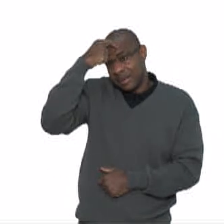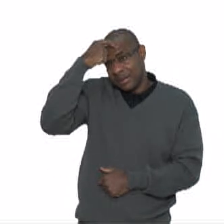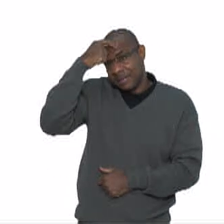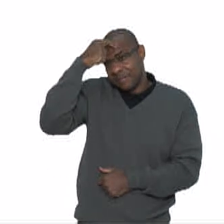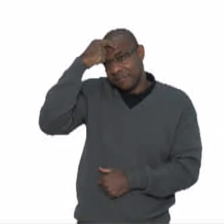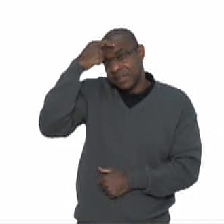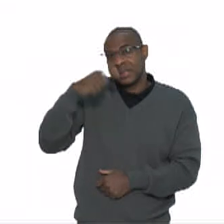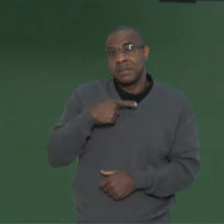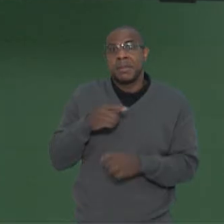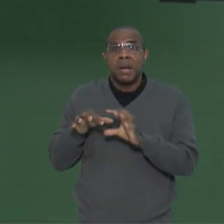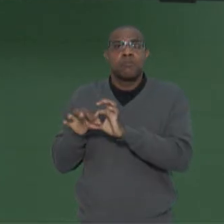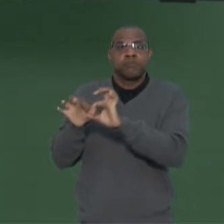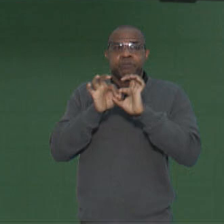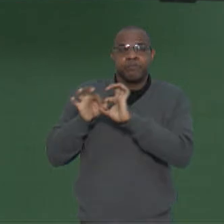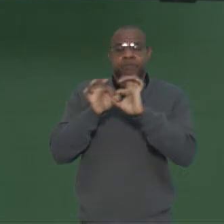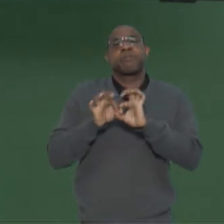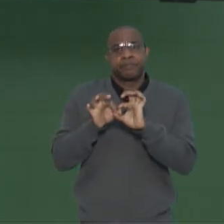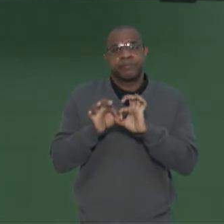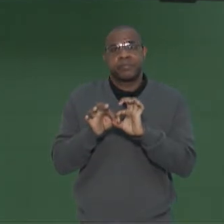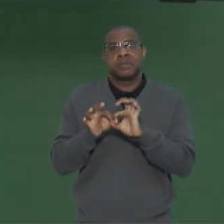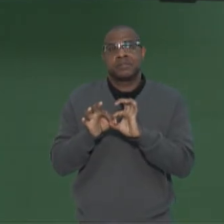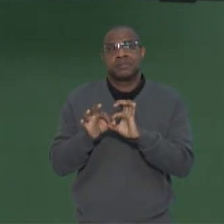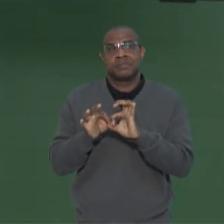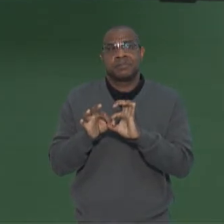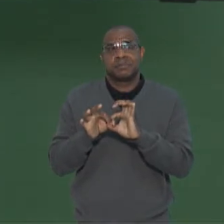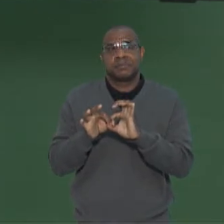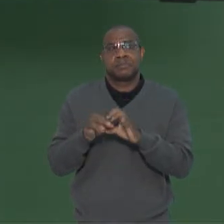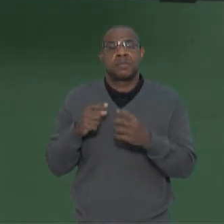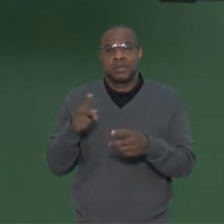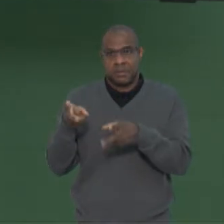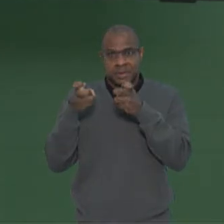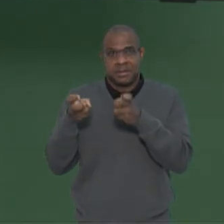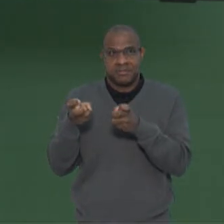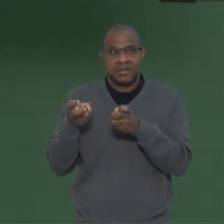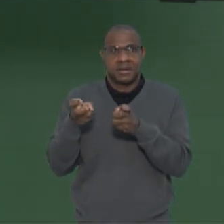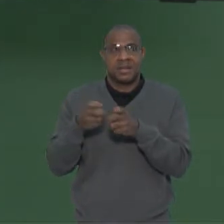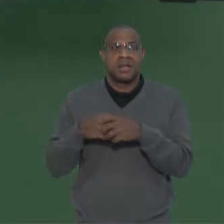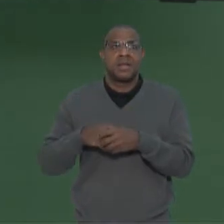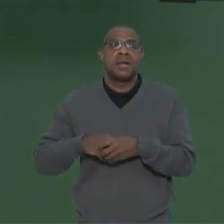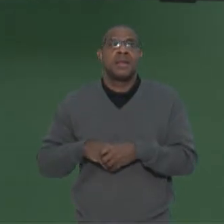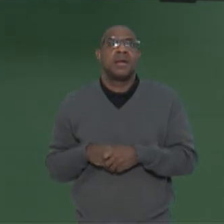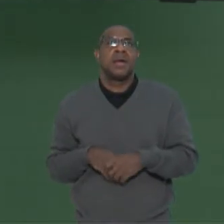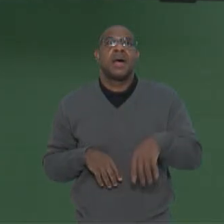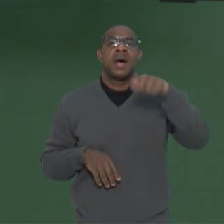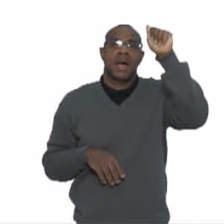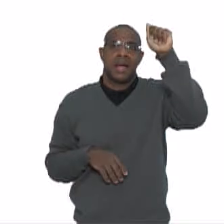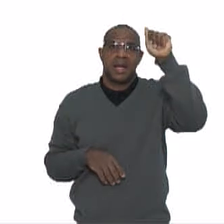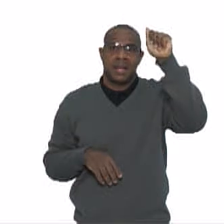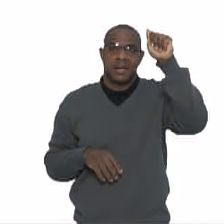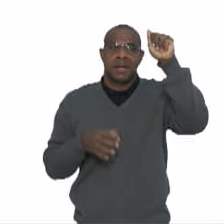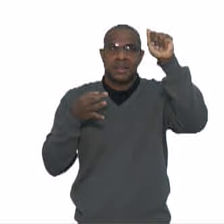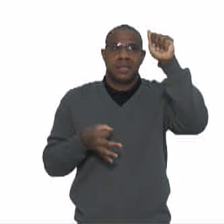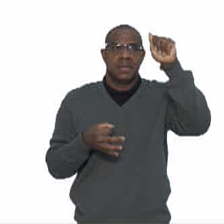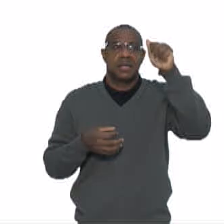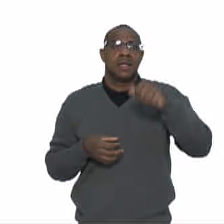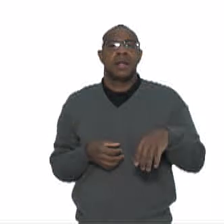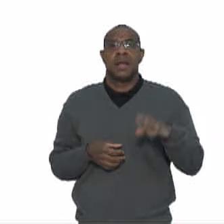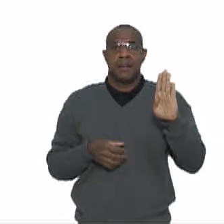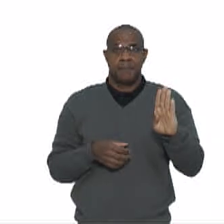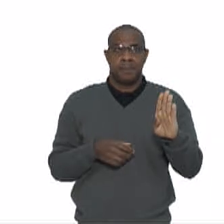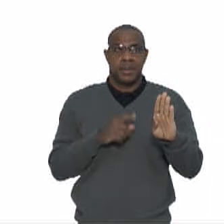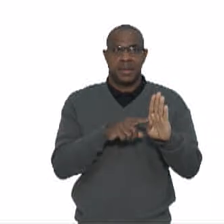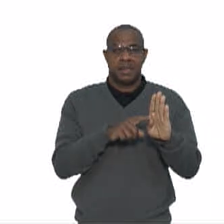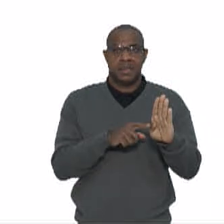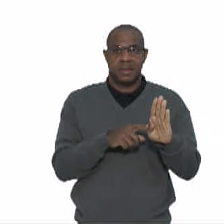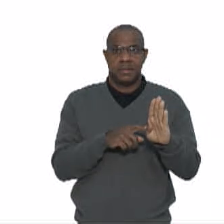fortalecer os laços sociais. Então, se vocês observaram, a letra A é a correta na número 1 e a letra B é a